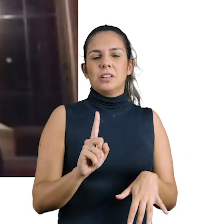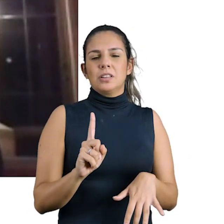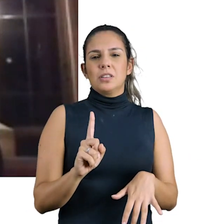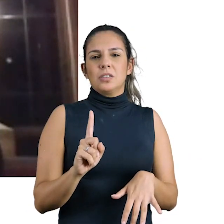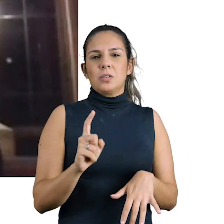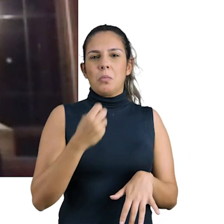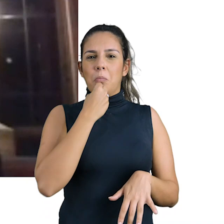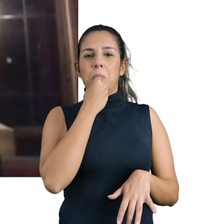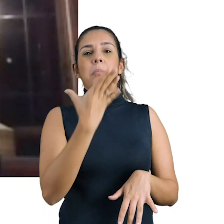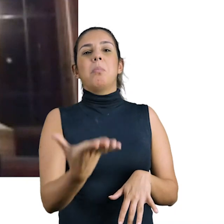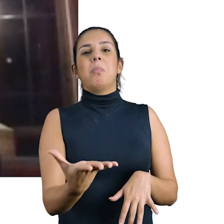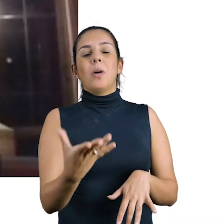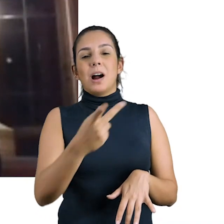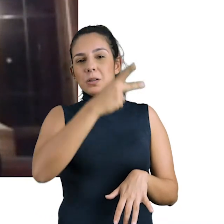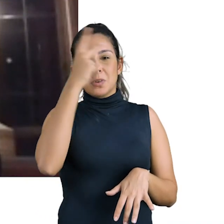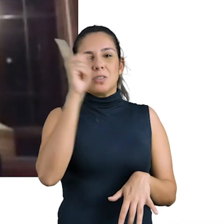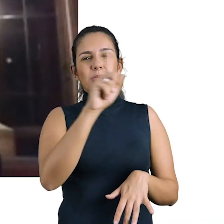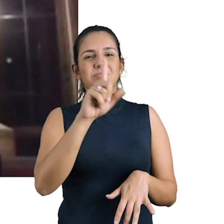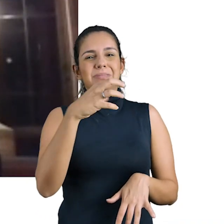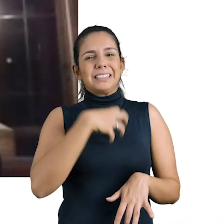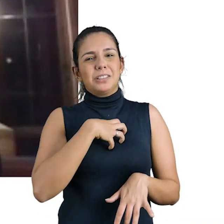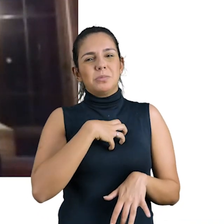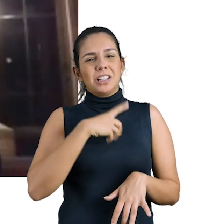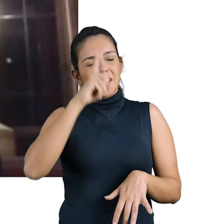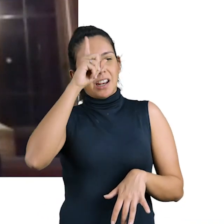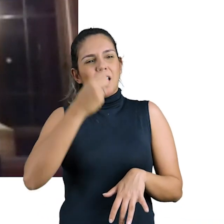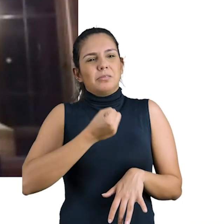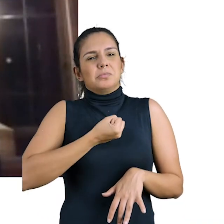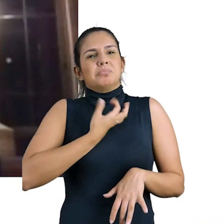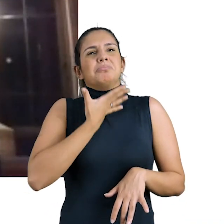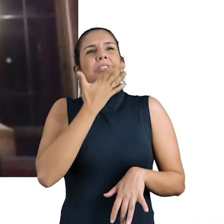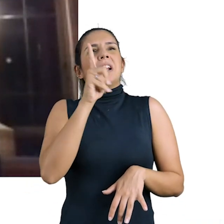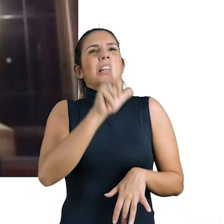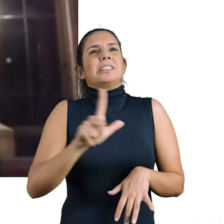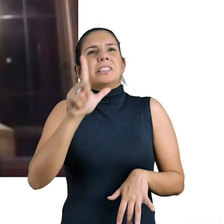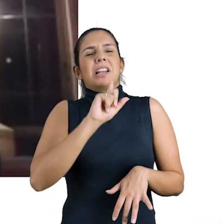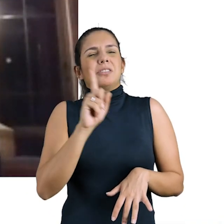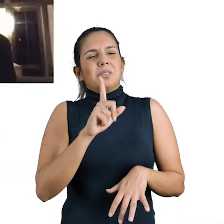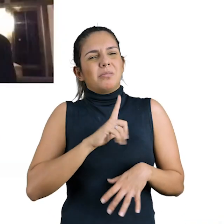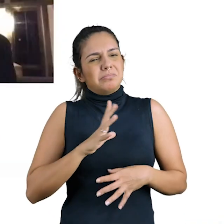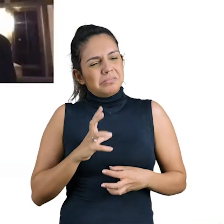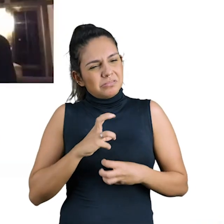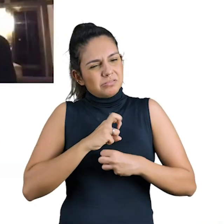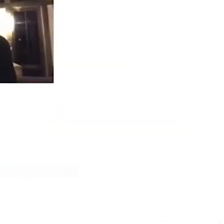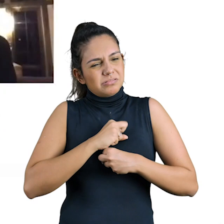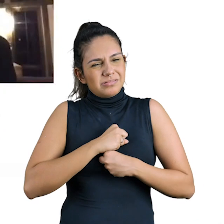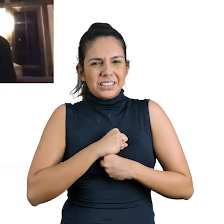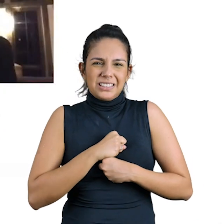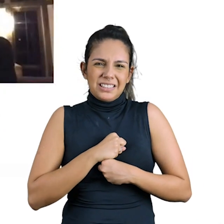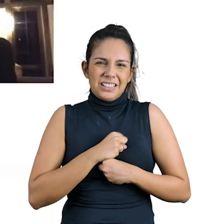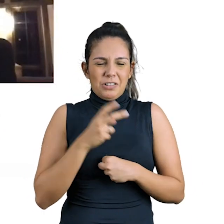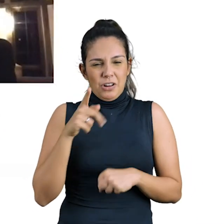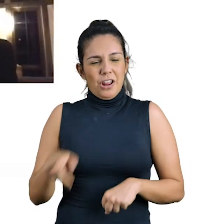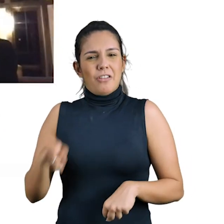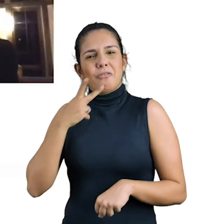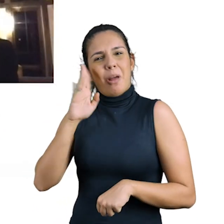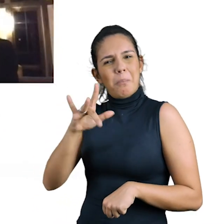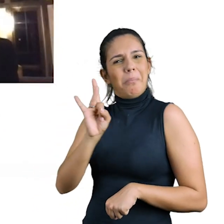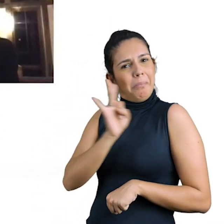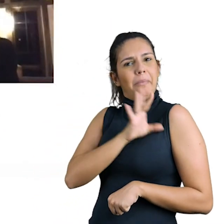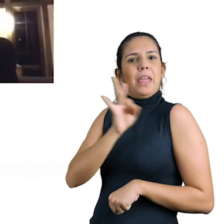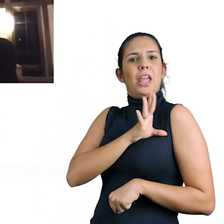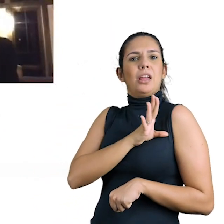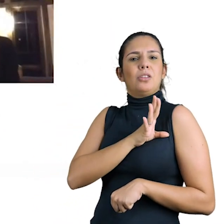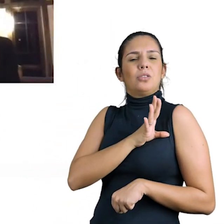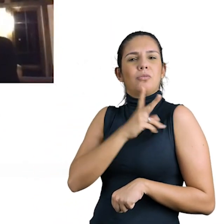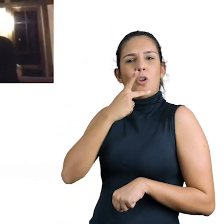são bons momentos criativos, né? Porque as pessoas ficam muito aflitas, não sabem qual é o futuro. É o reino do medo, né, Lili?